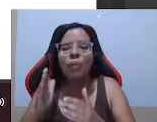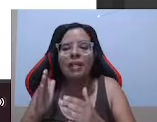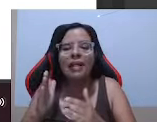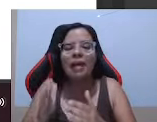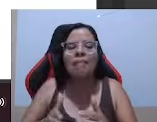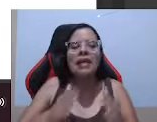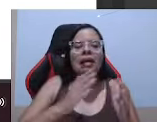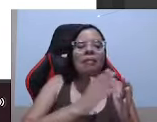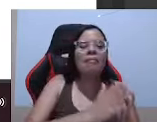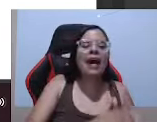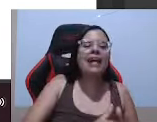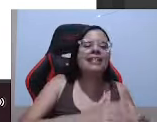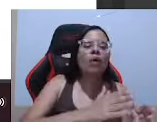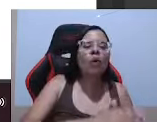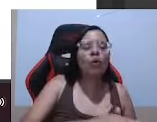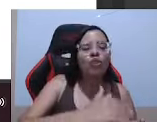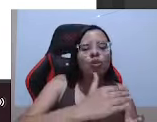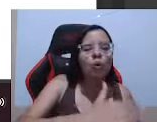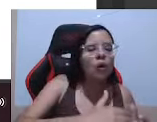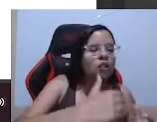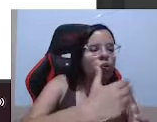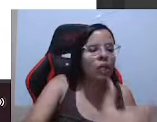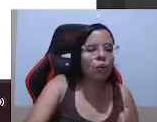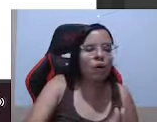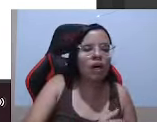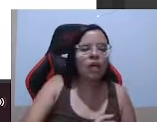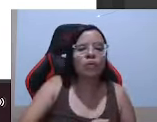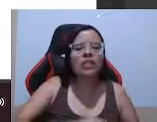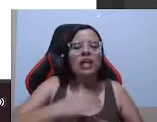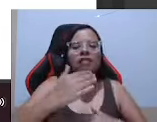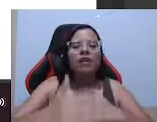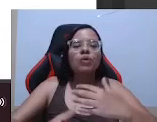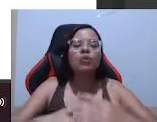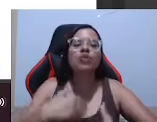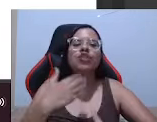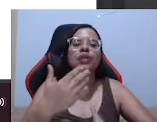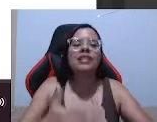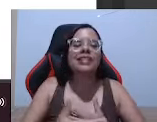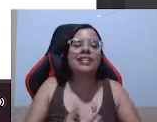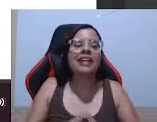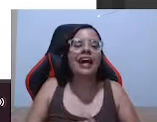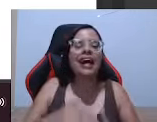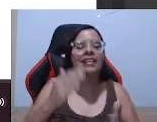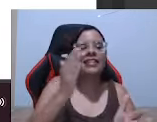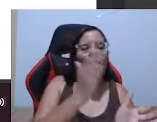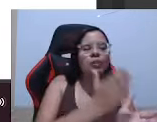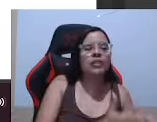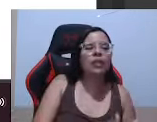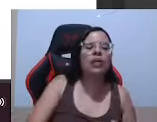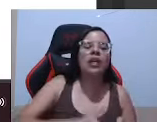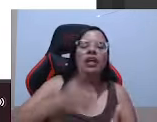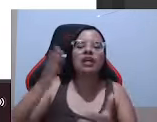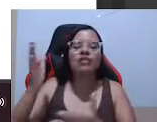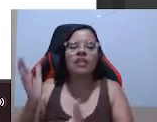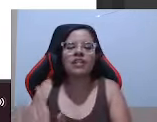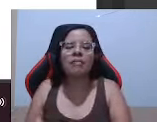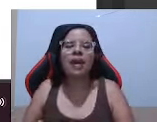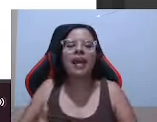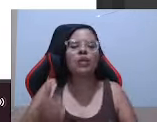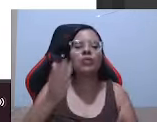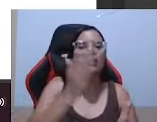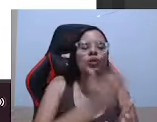se comprometer. Mas ao longo de 2, 4 anos, vão surgindo as necessidades,